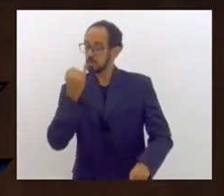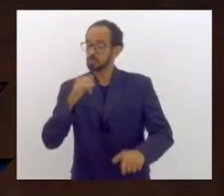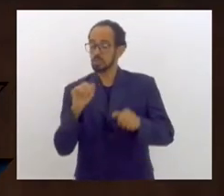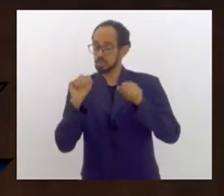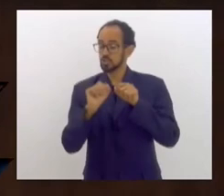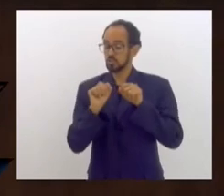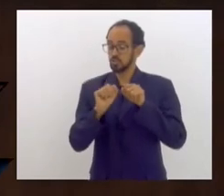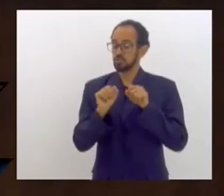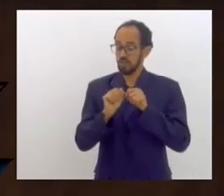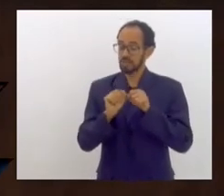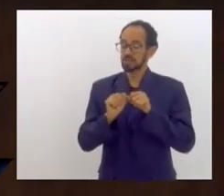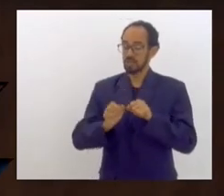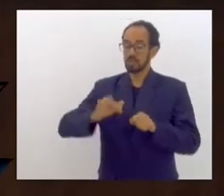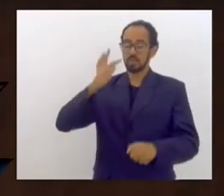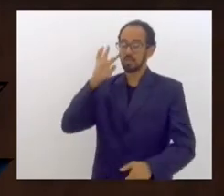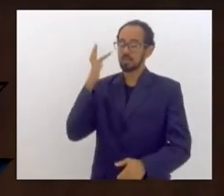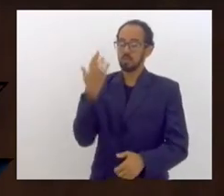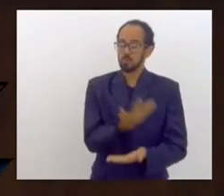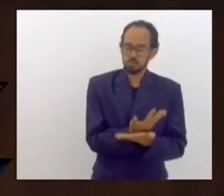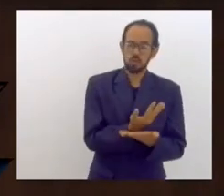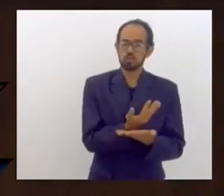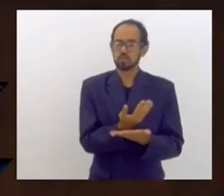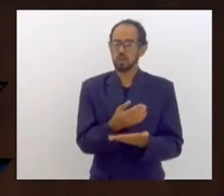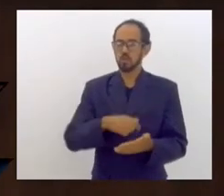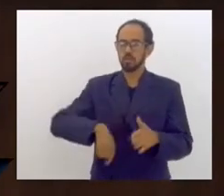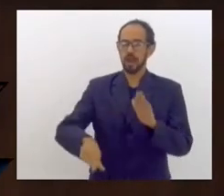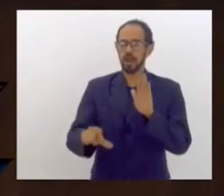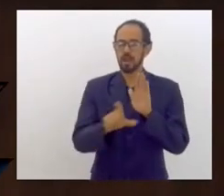definitiva aquilo que é objeto da nossa lei, Lei